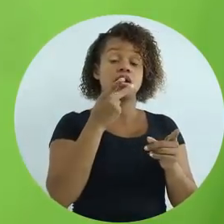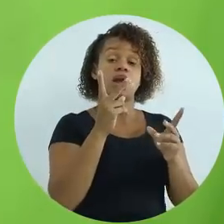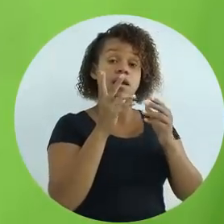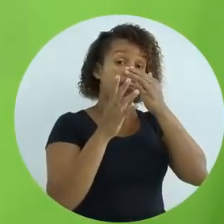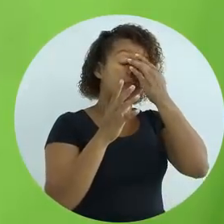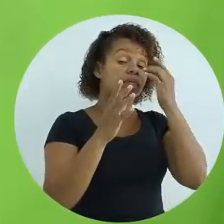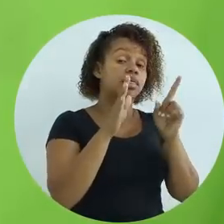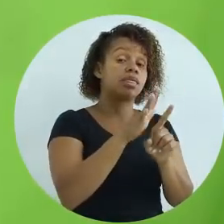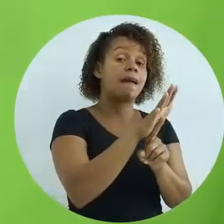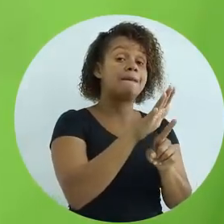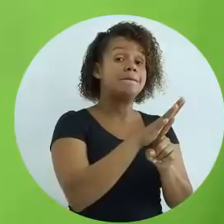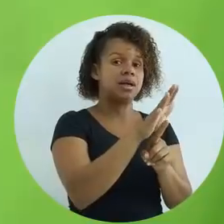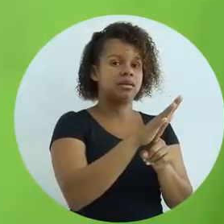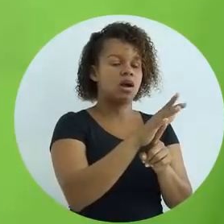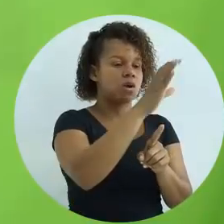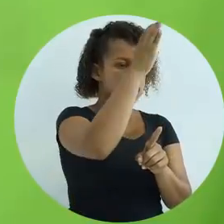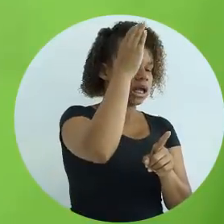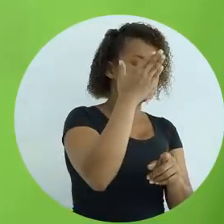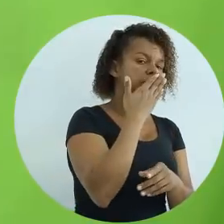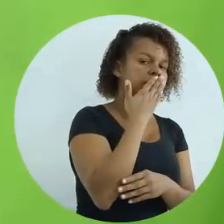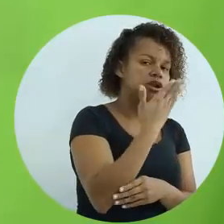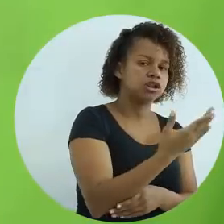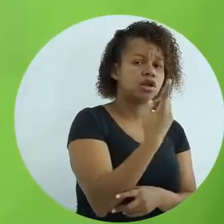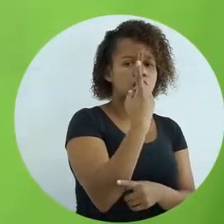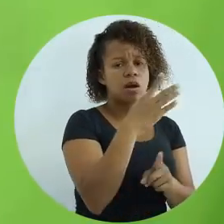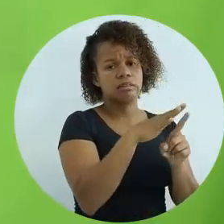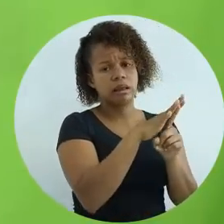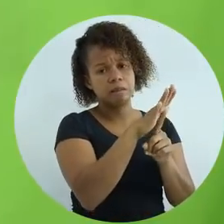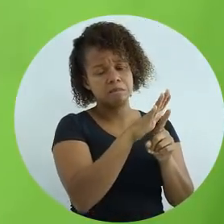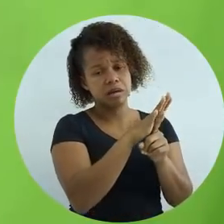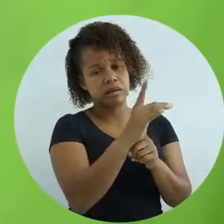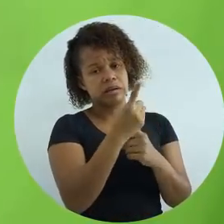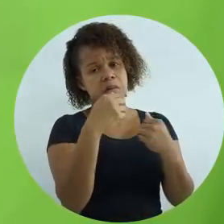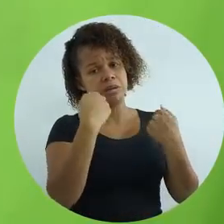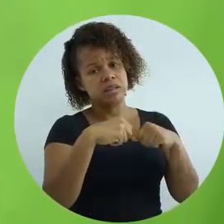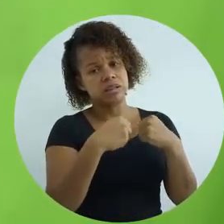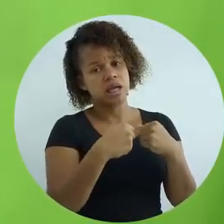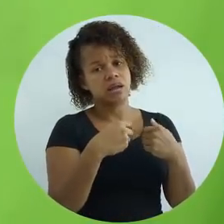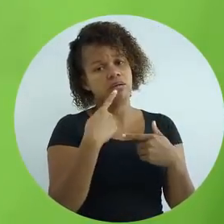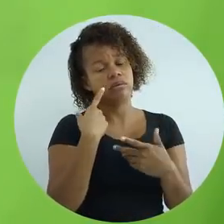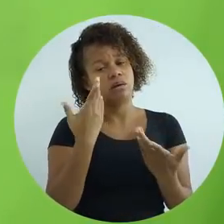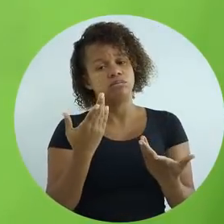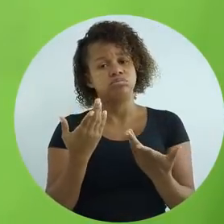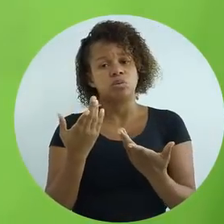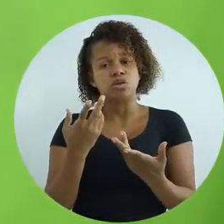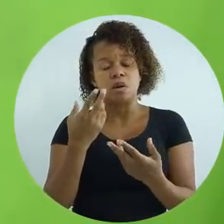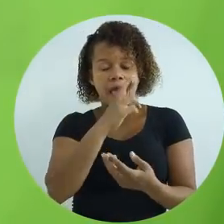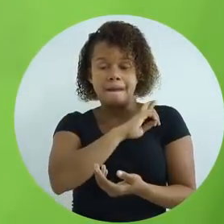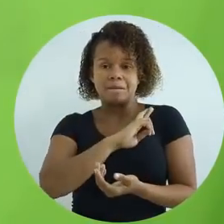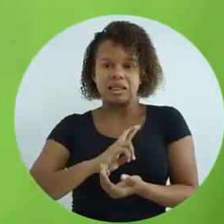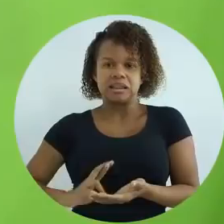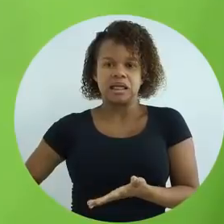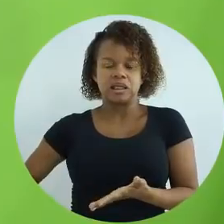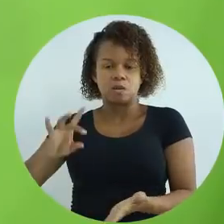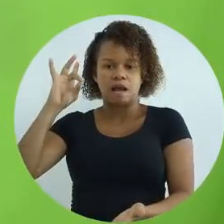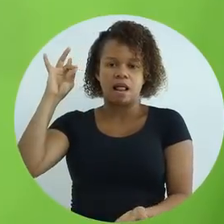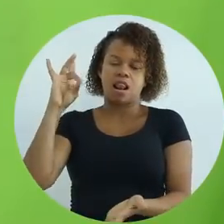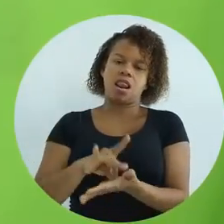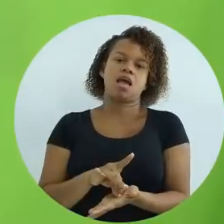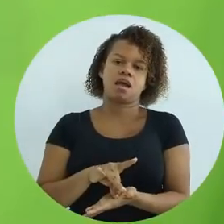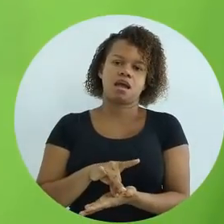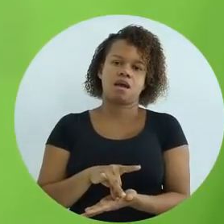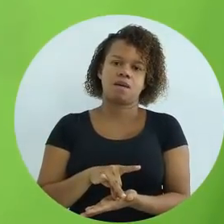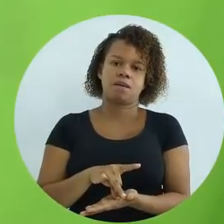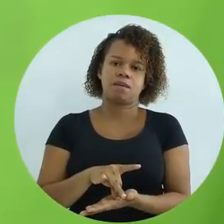O cliente tem um pedido que antes era só uma demanda, era uma necessidade, mas ainda não tinha uma representação real